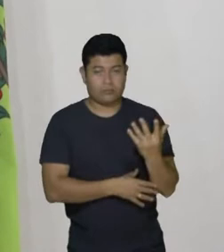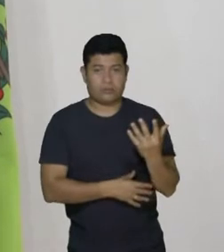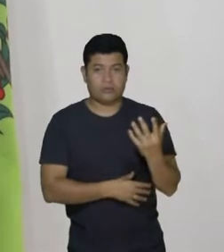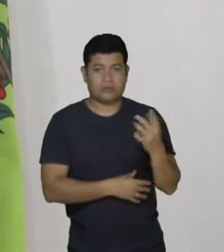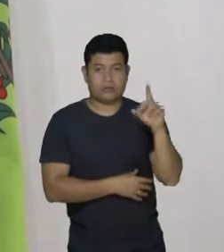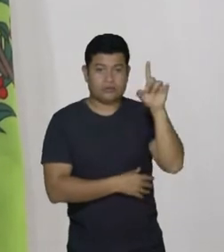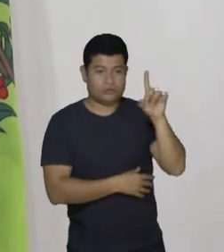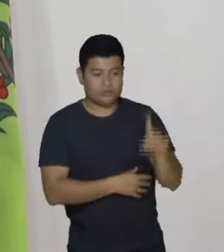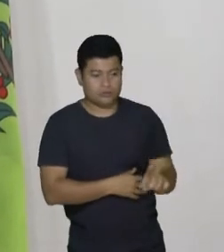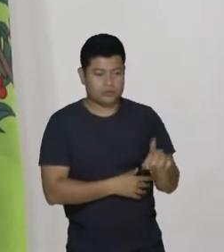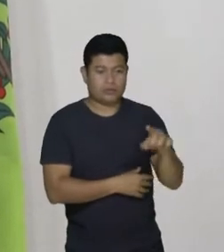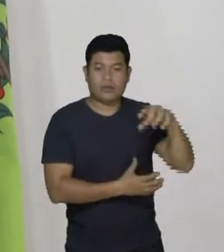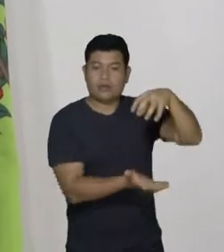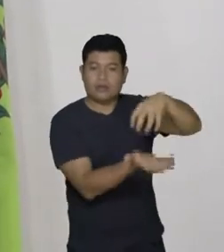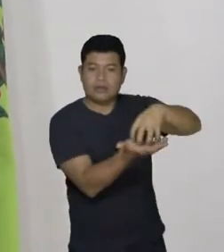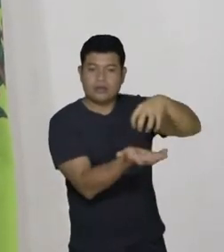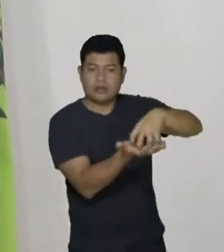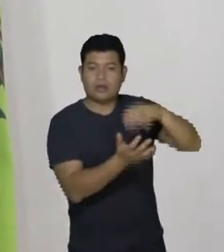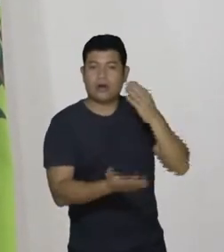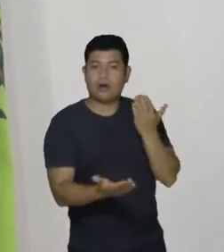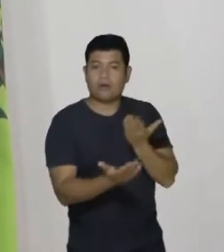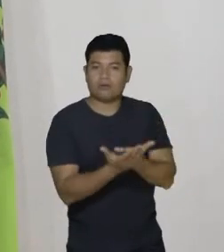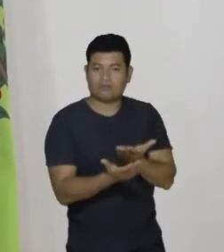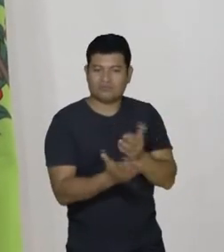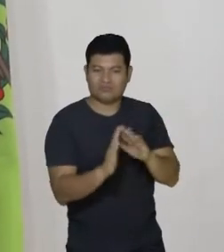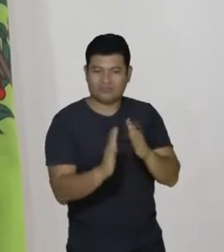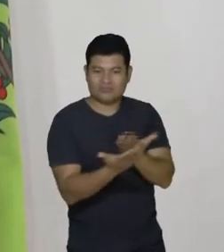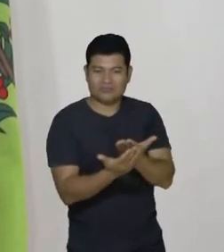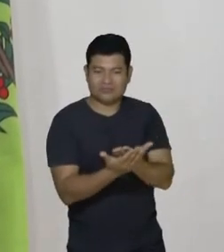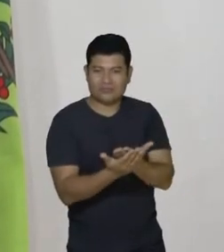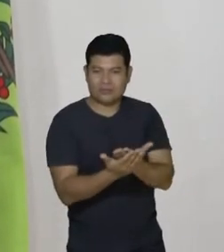Diretório Central de Estudantes, o nosso DCE,